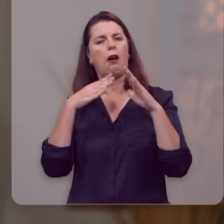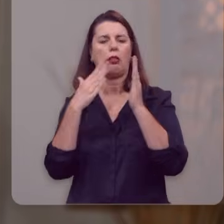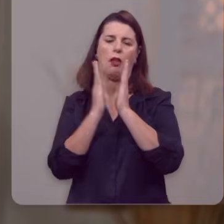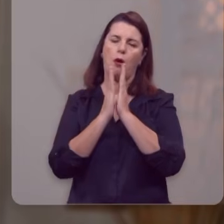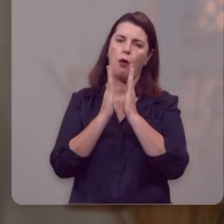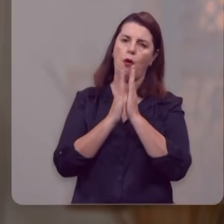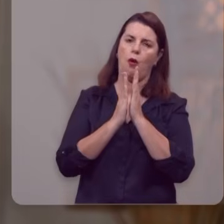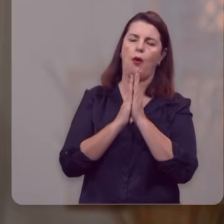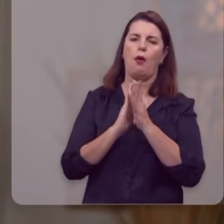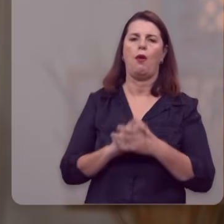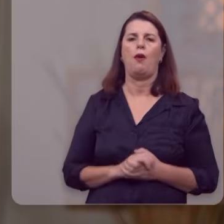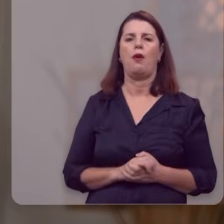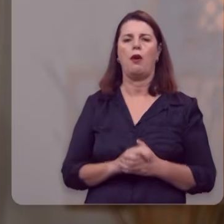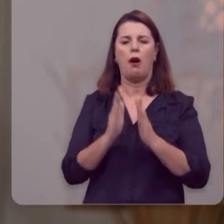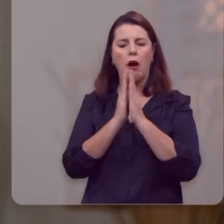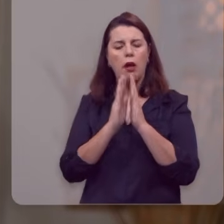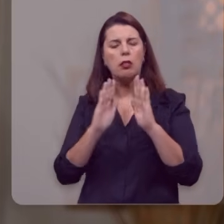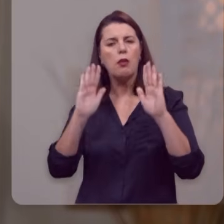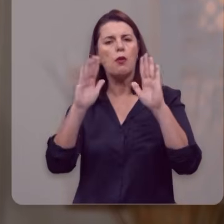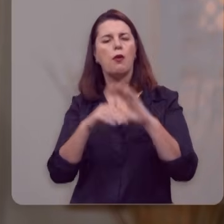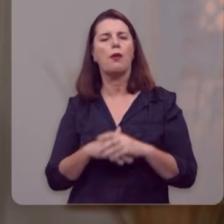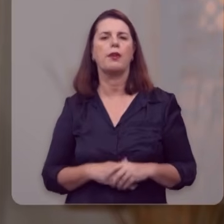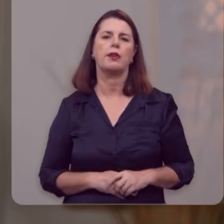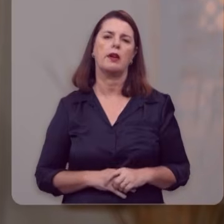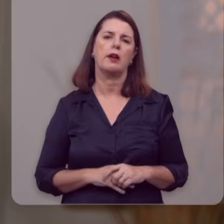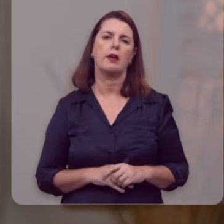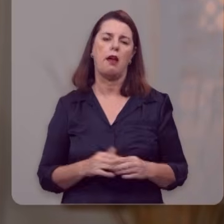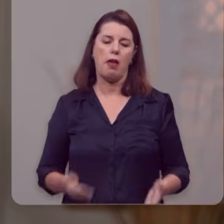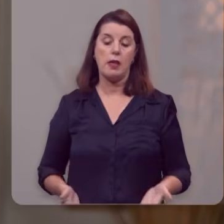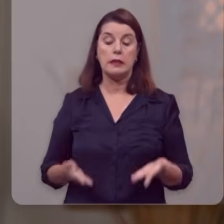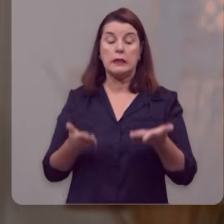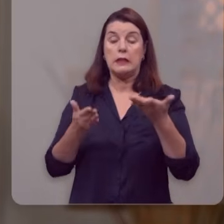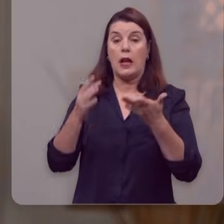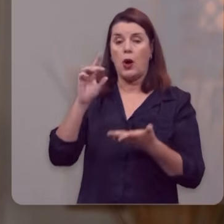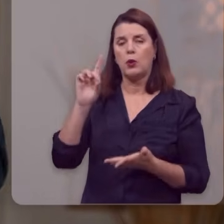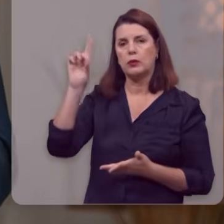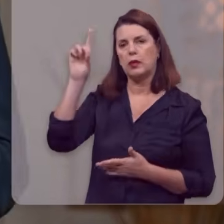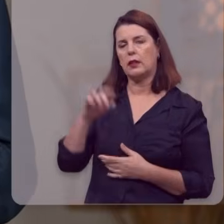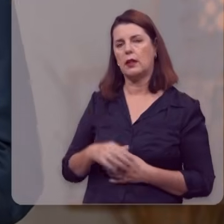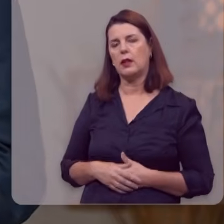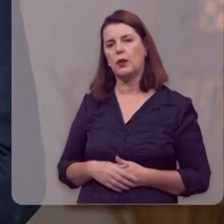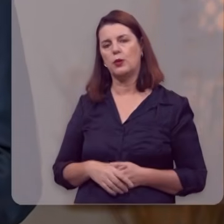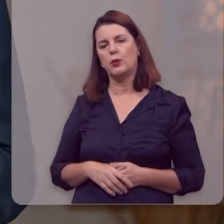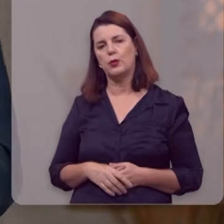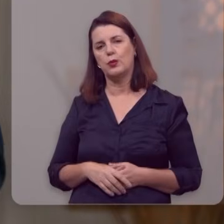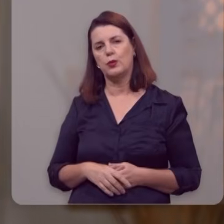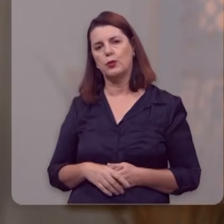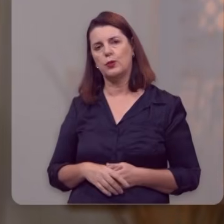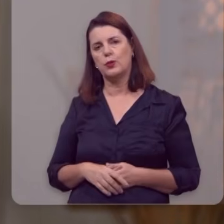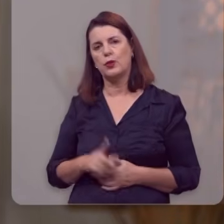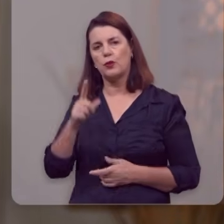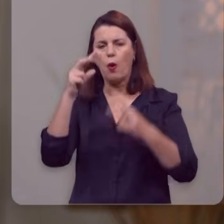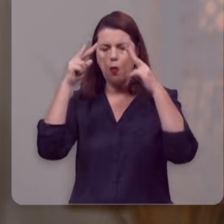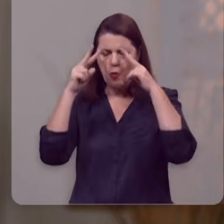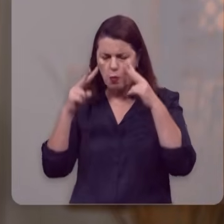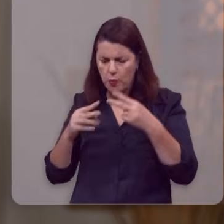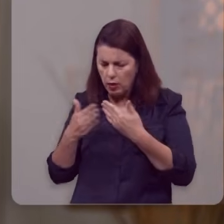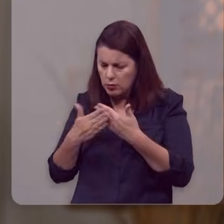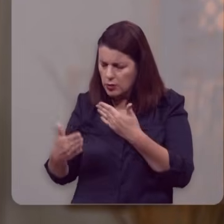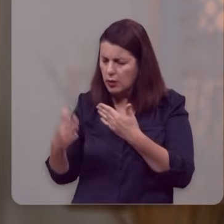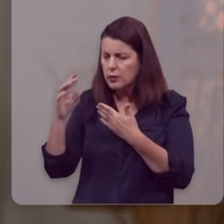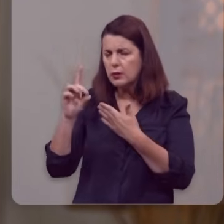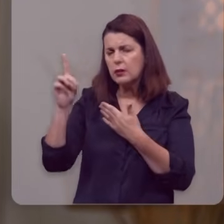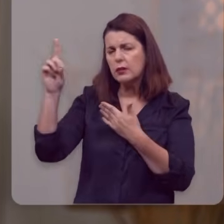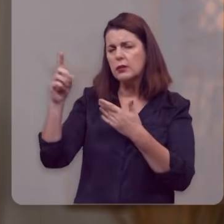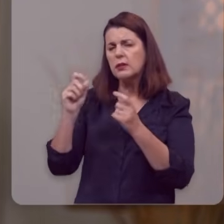canta, você ora, você adora, você exalta Deus, você se humilha diante